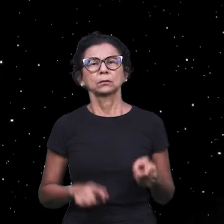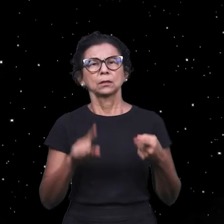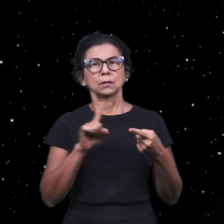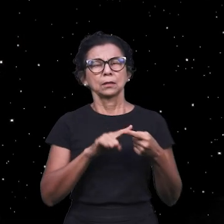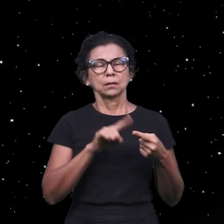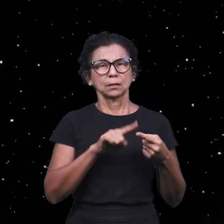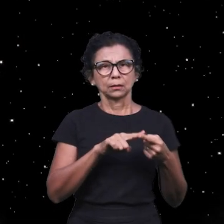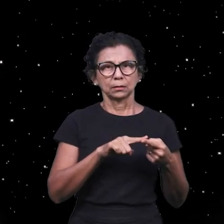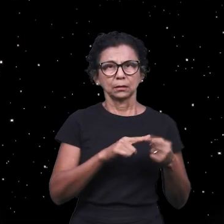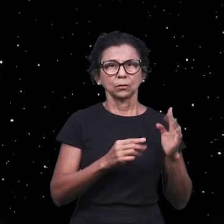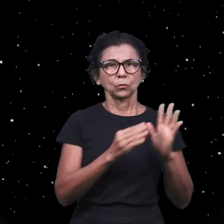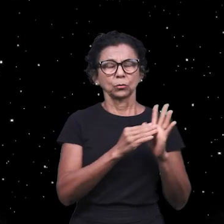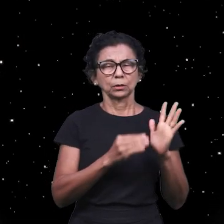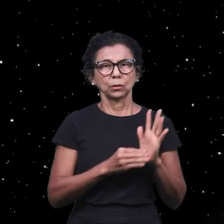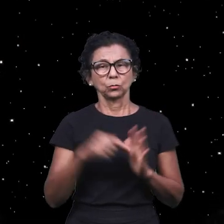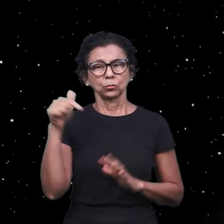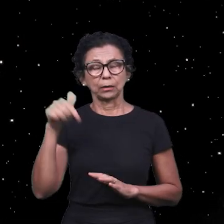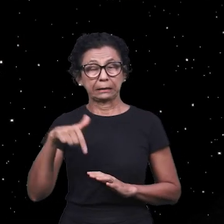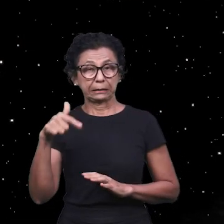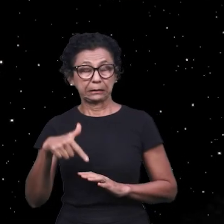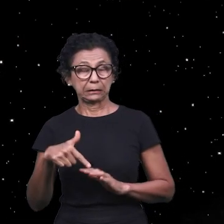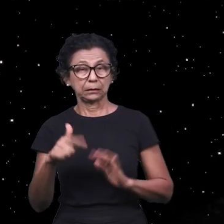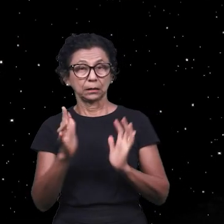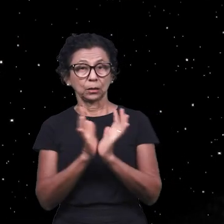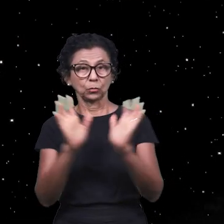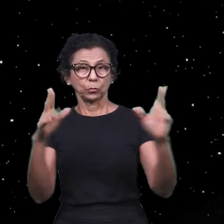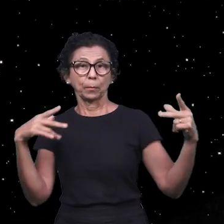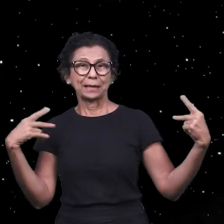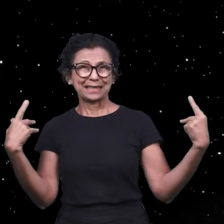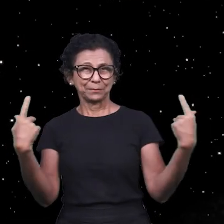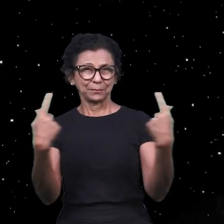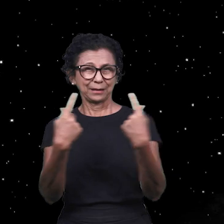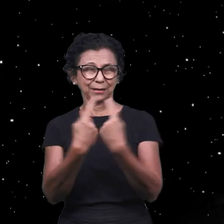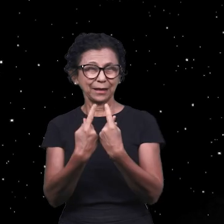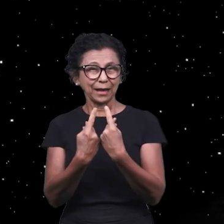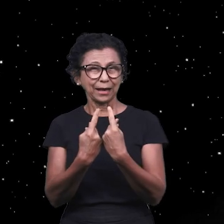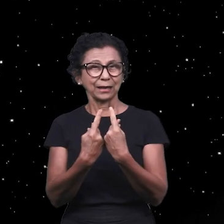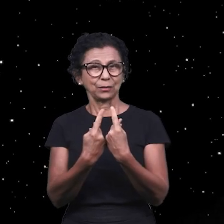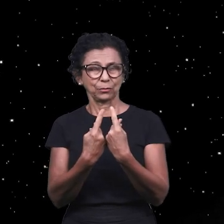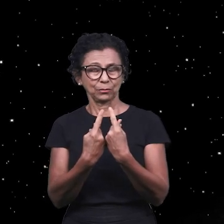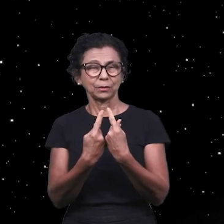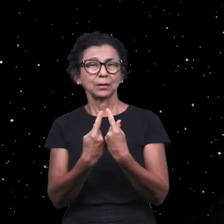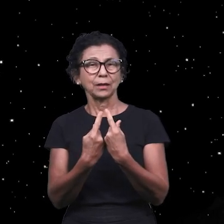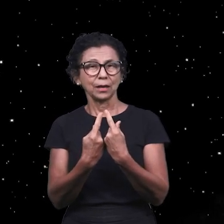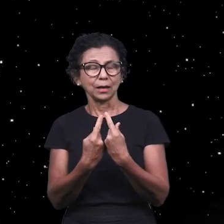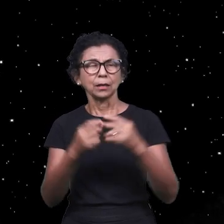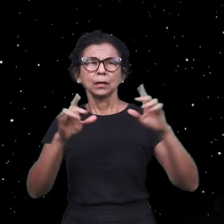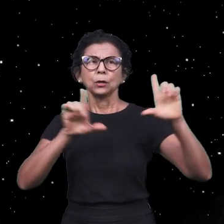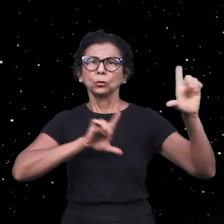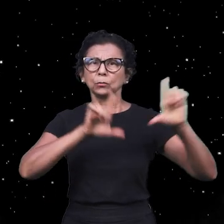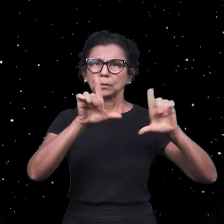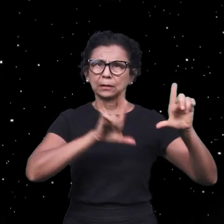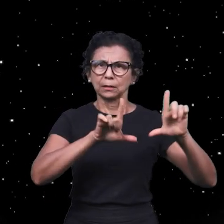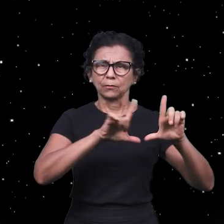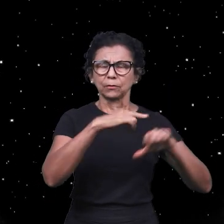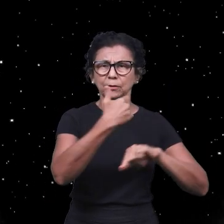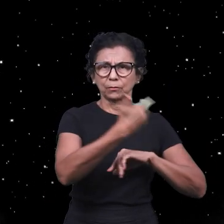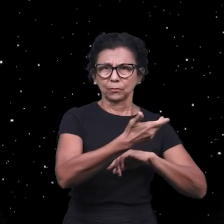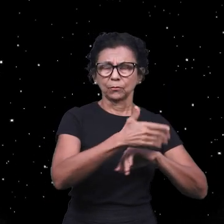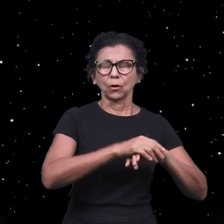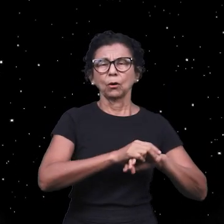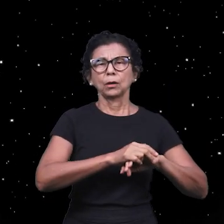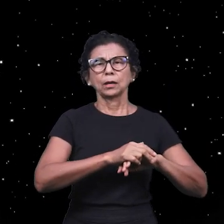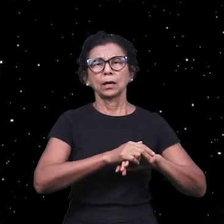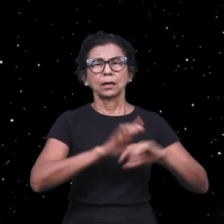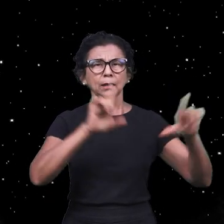às vezes a pessoa pensa assim, não, é o equipamento. Mas na verdade o equipamento ele só reflete, ele é um espelho, né? O satélite na verdade é um espelho, né? Então vendo